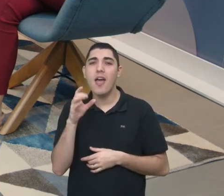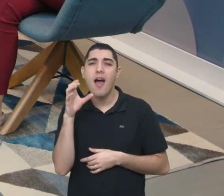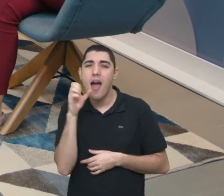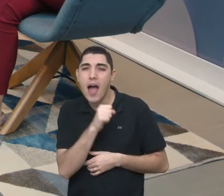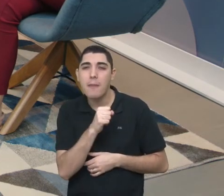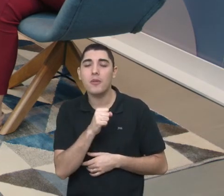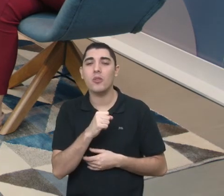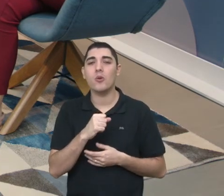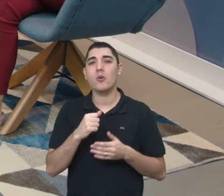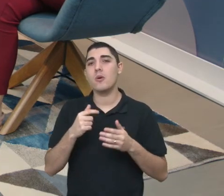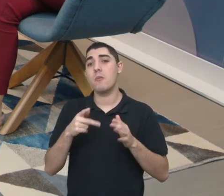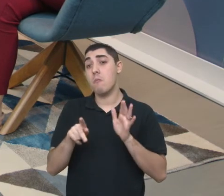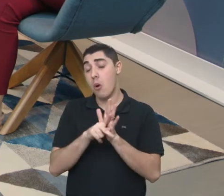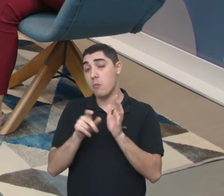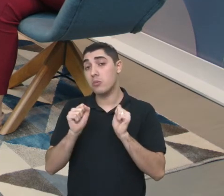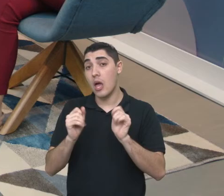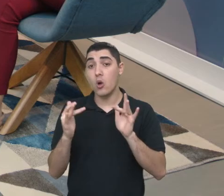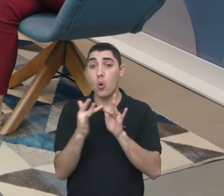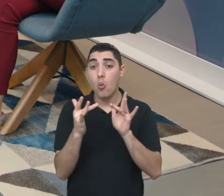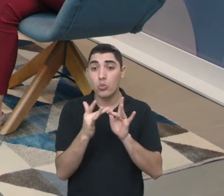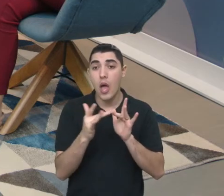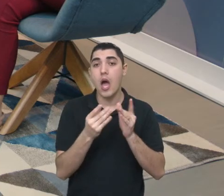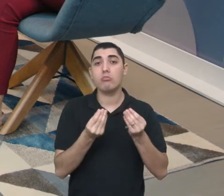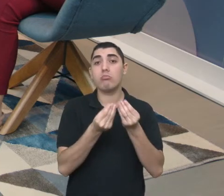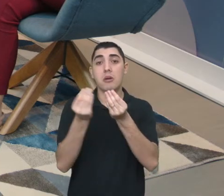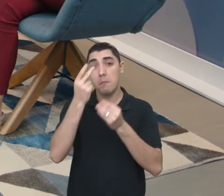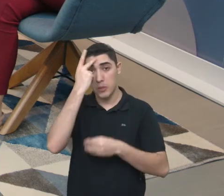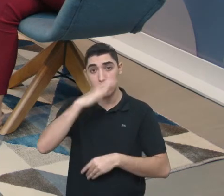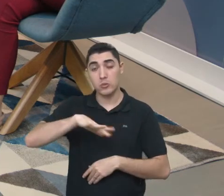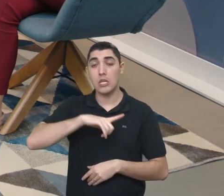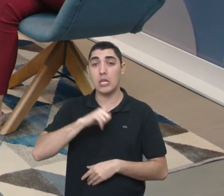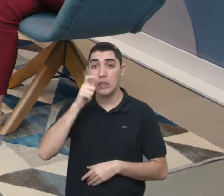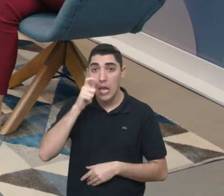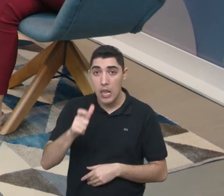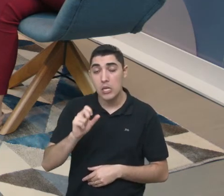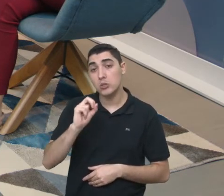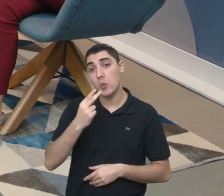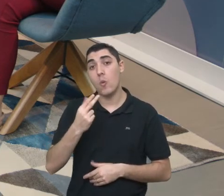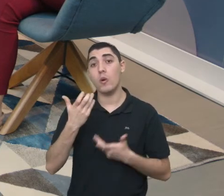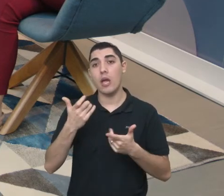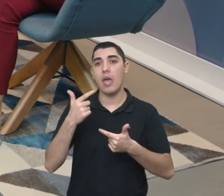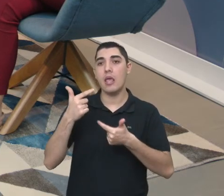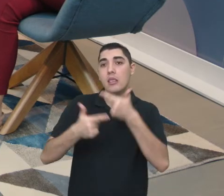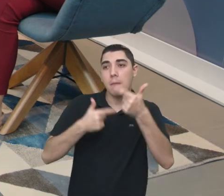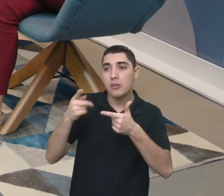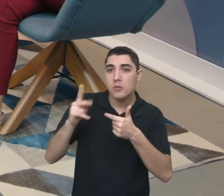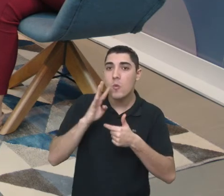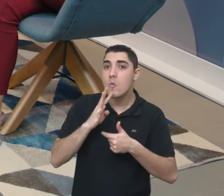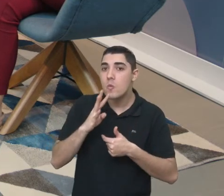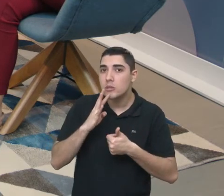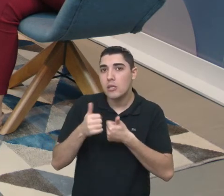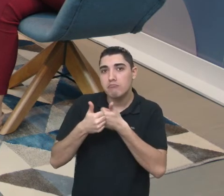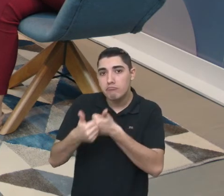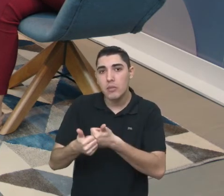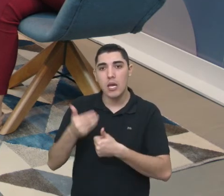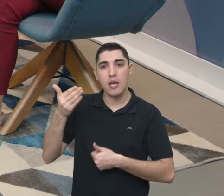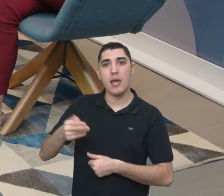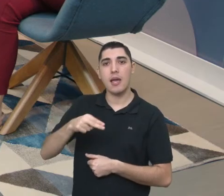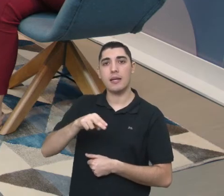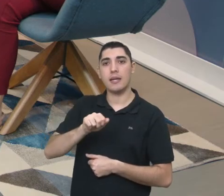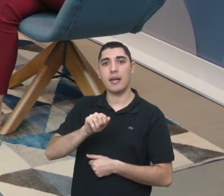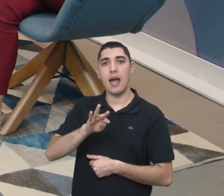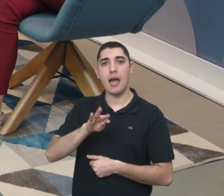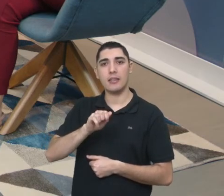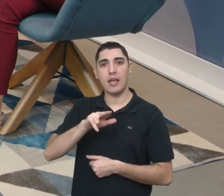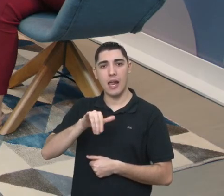rapidamente vocês querem deixar algum contato para quem se interessou, queira acompanhar um pouquinho mais sobre o trabalho de vocês. A Natália